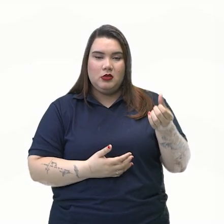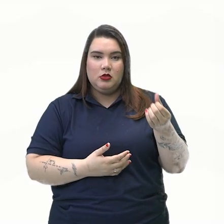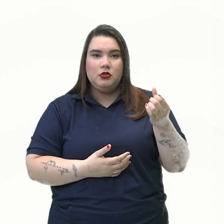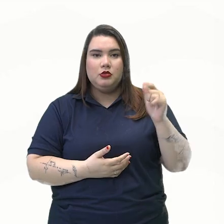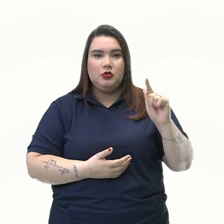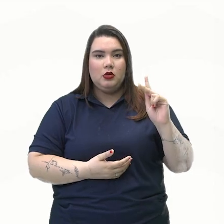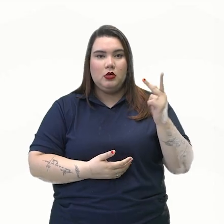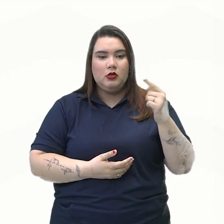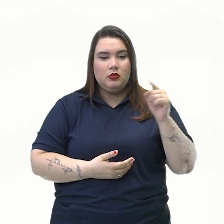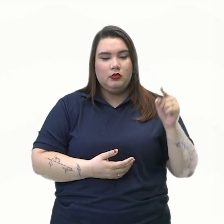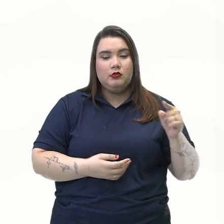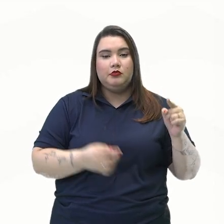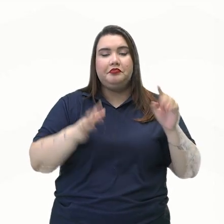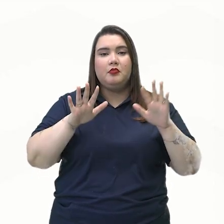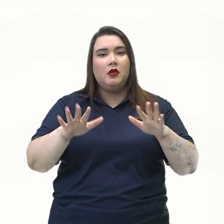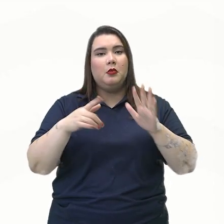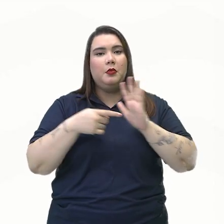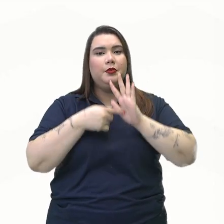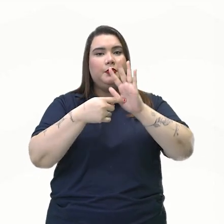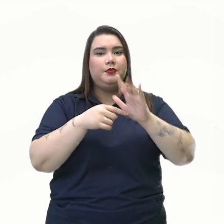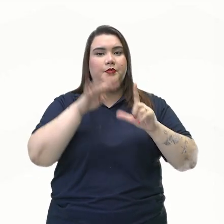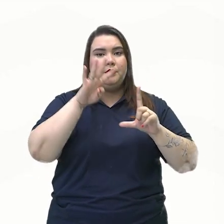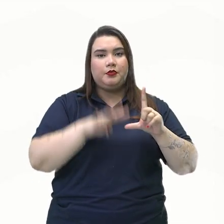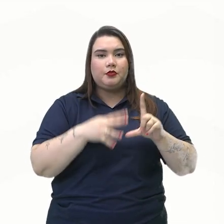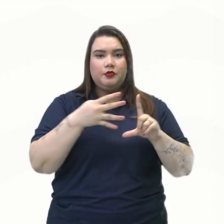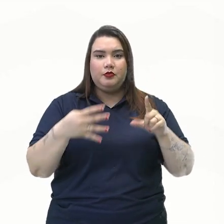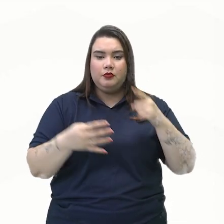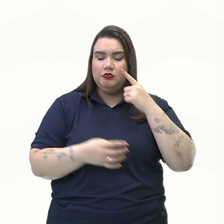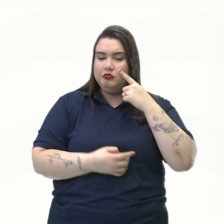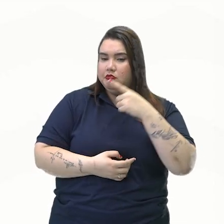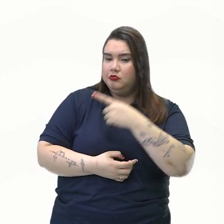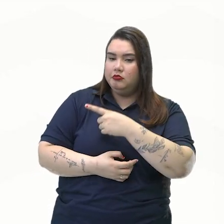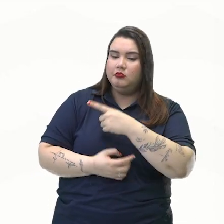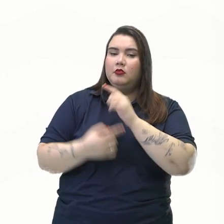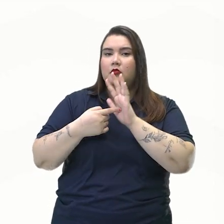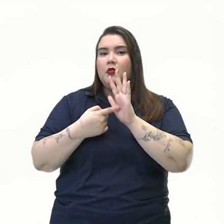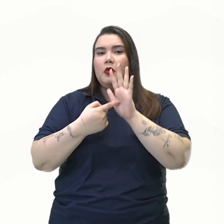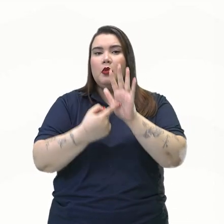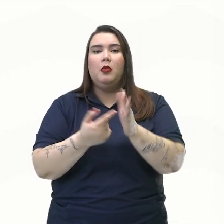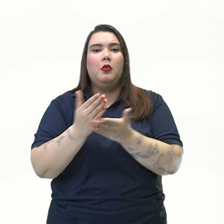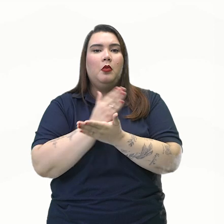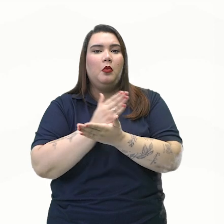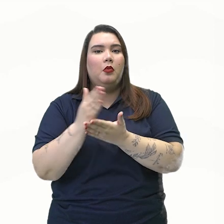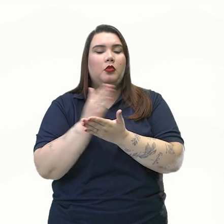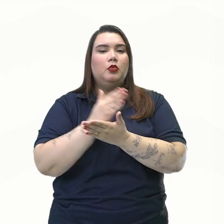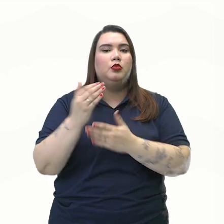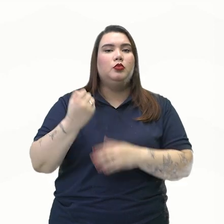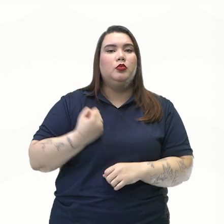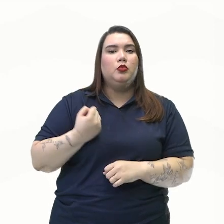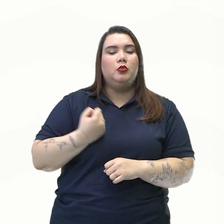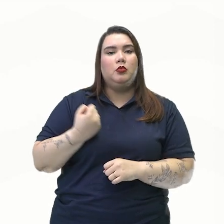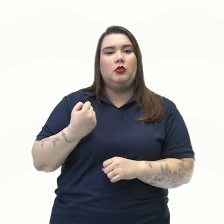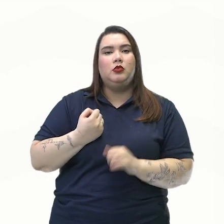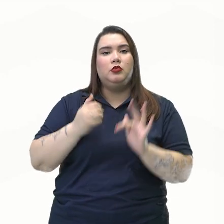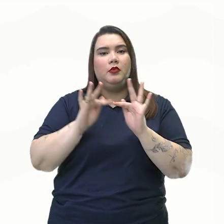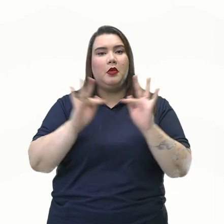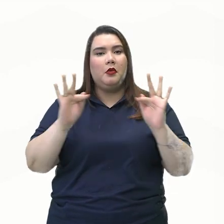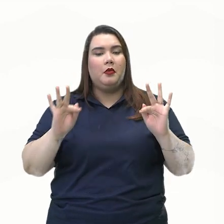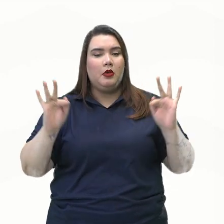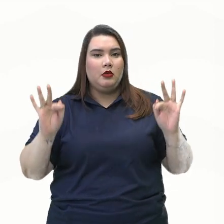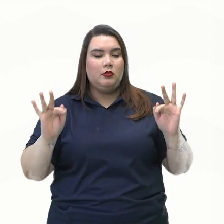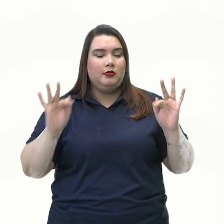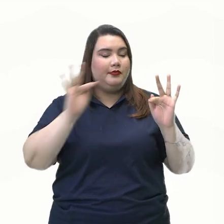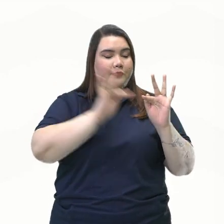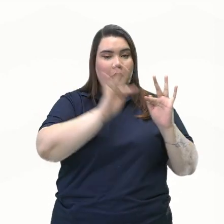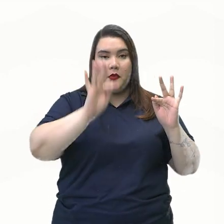E a gente tem essa tabela aqui mostrando alguns valores de frequência, tá